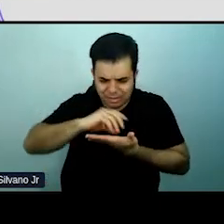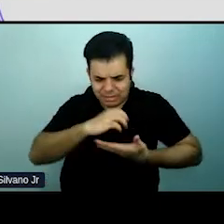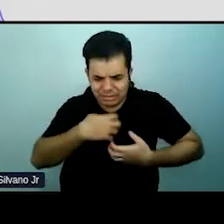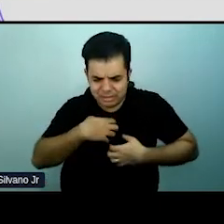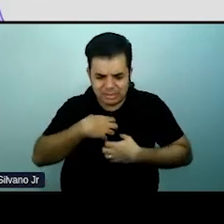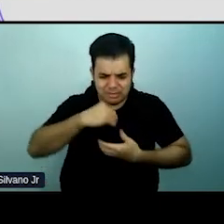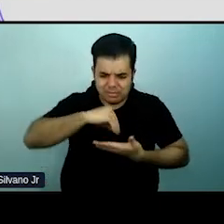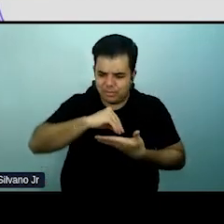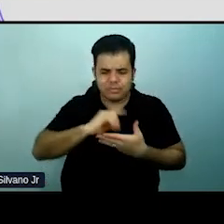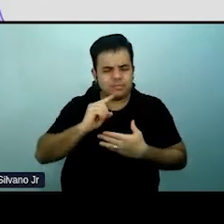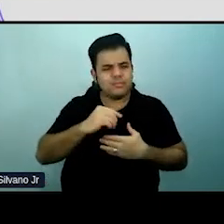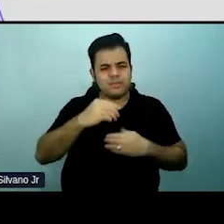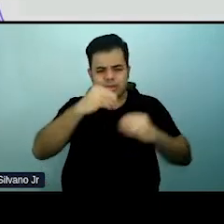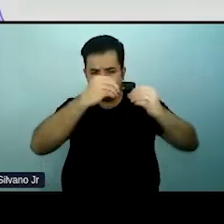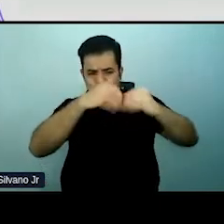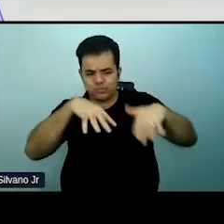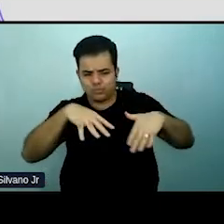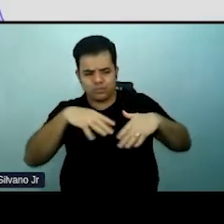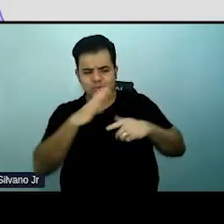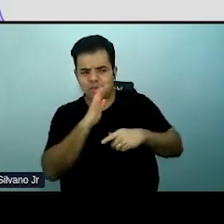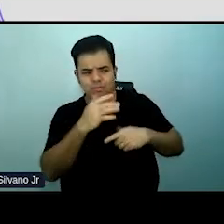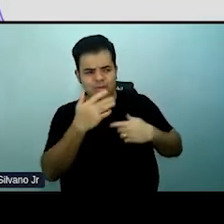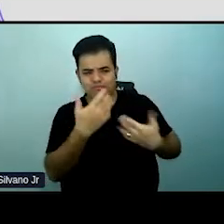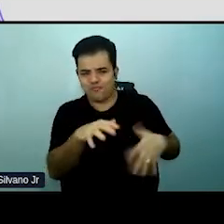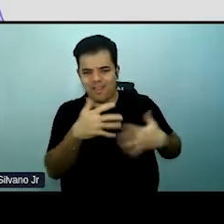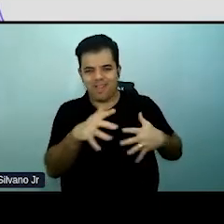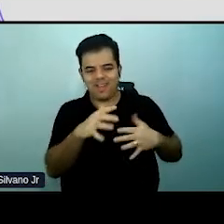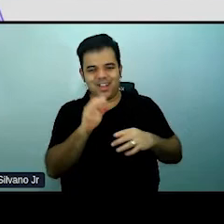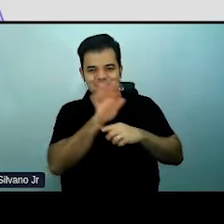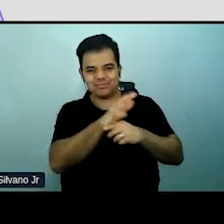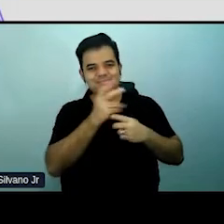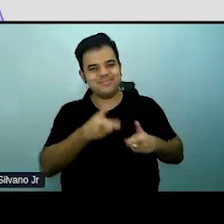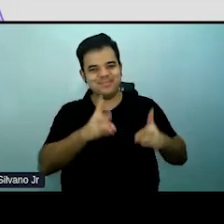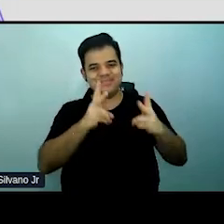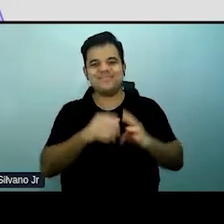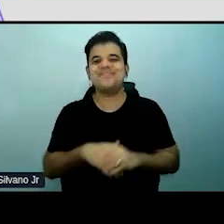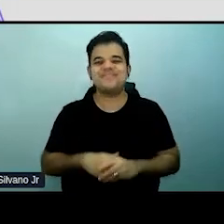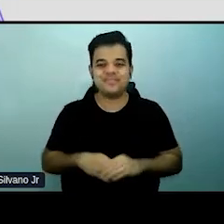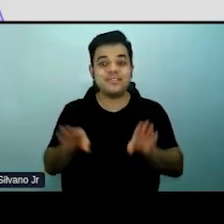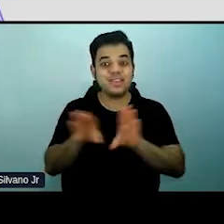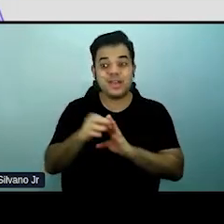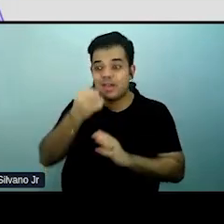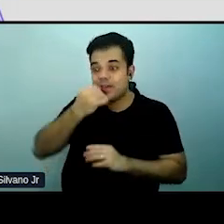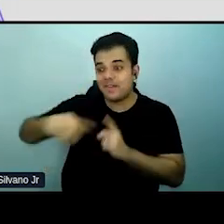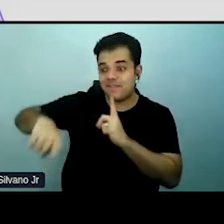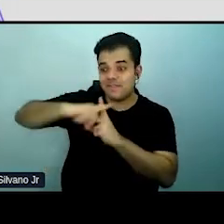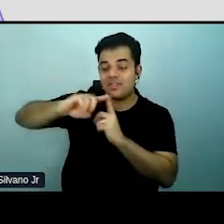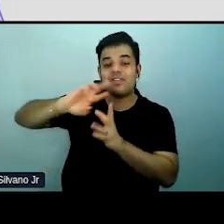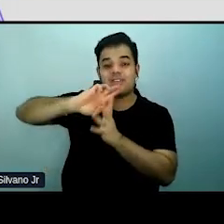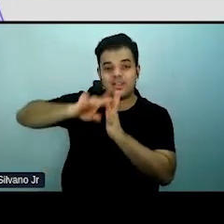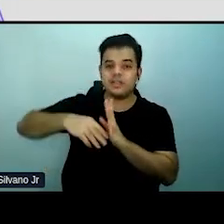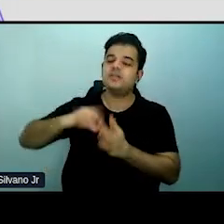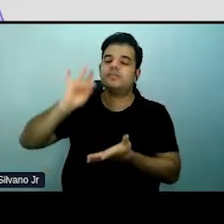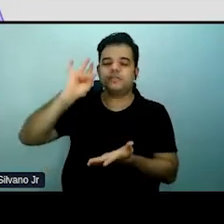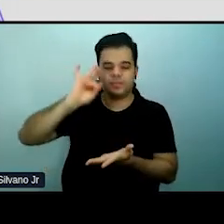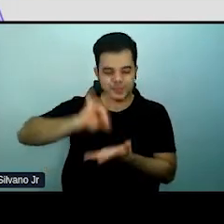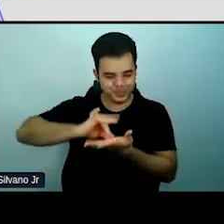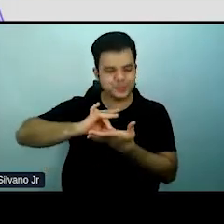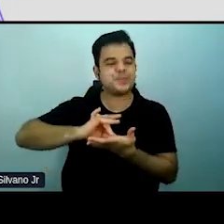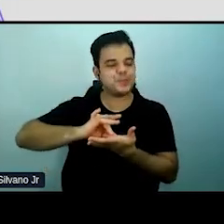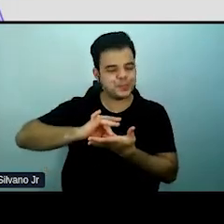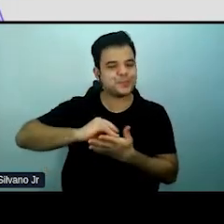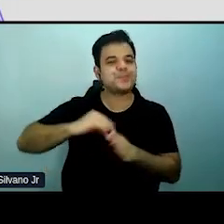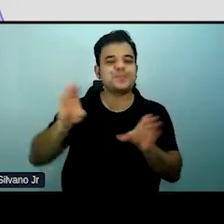sejam prejudicadas a respeito disso. Sim. Em relação aos benefícios também, né, Paty? É uma realidade que a gente,